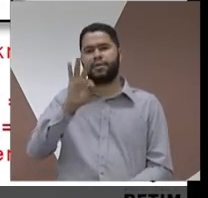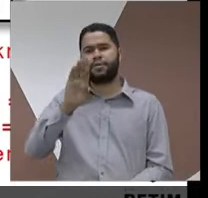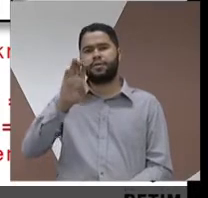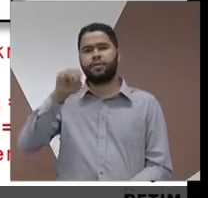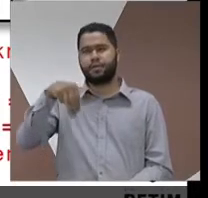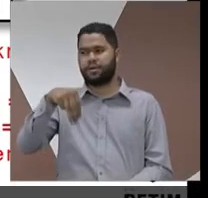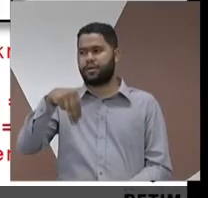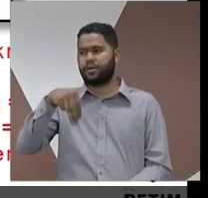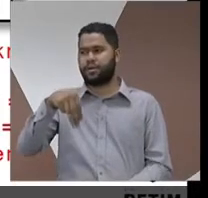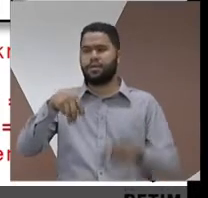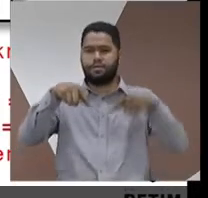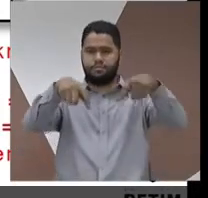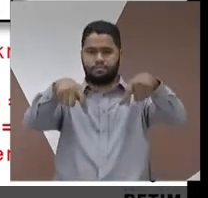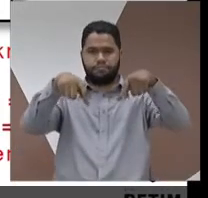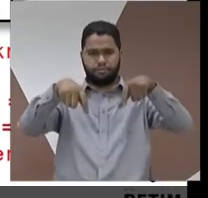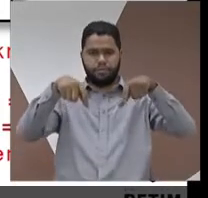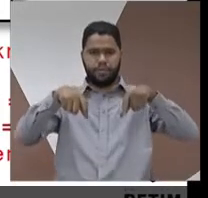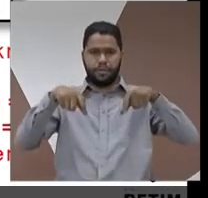pagaria